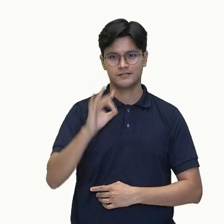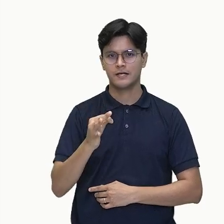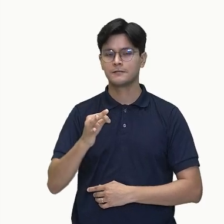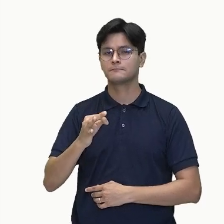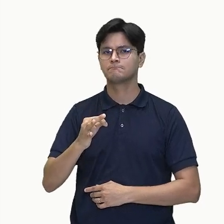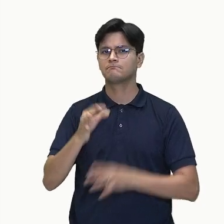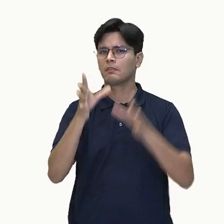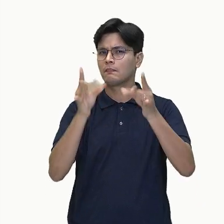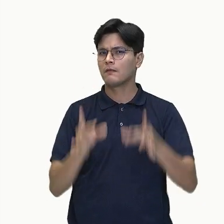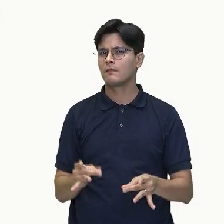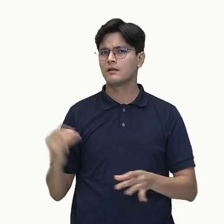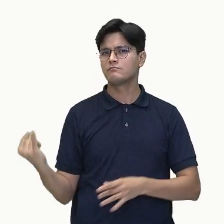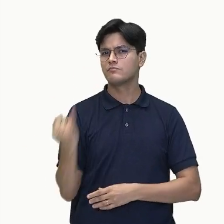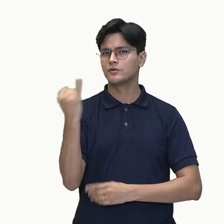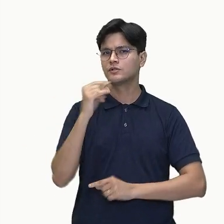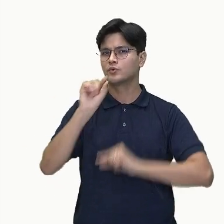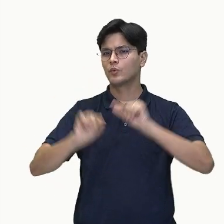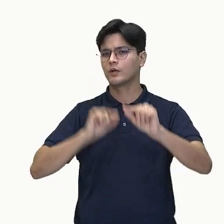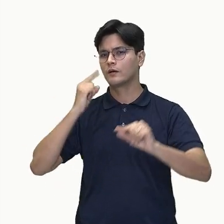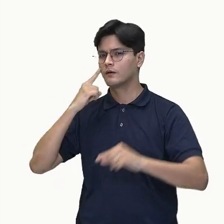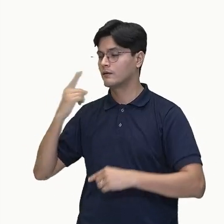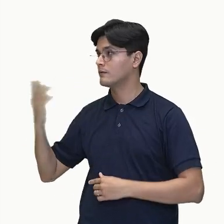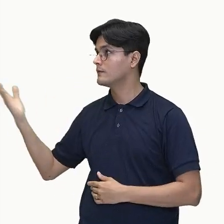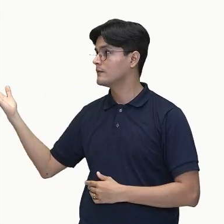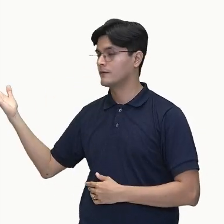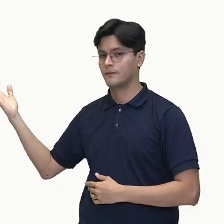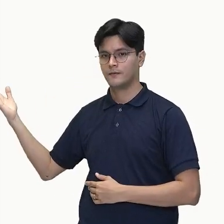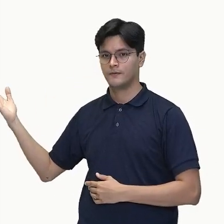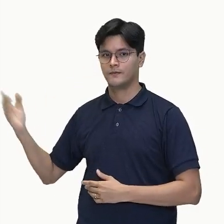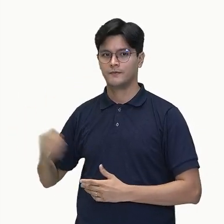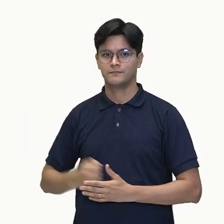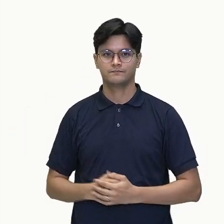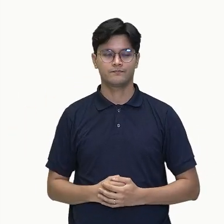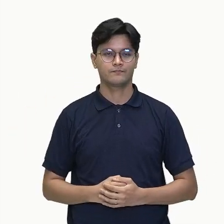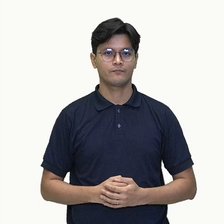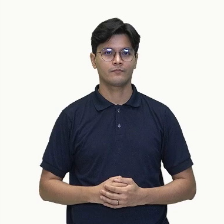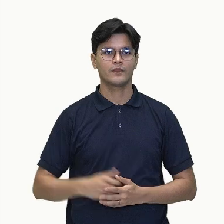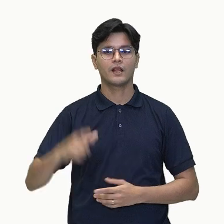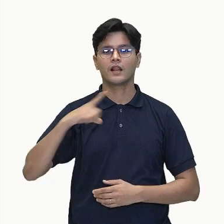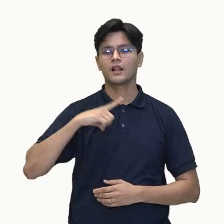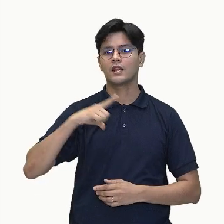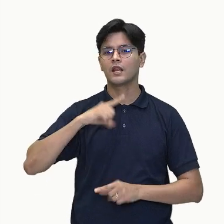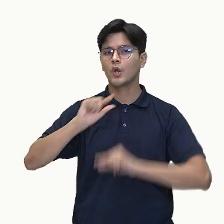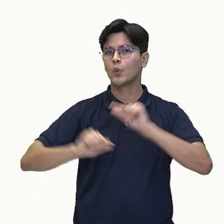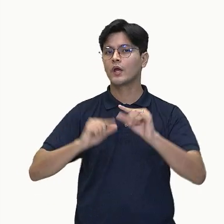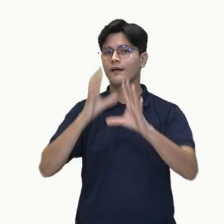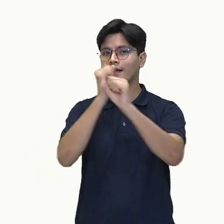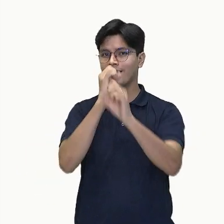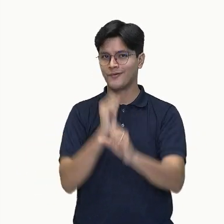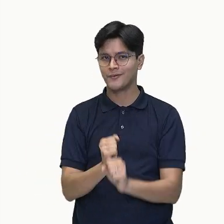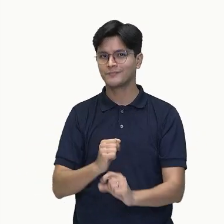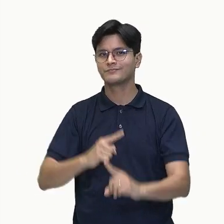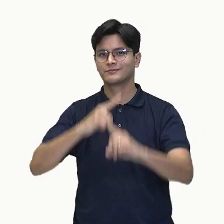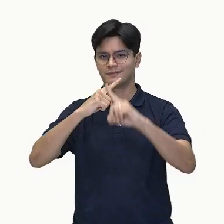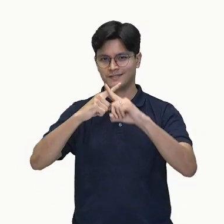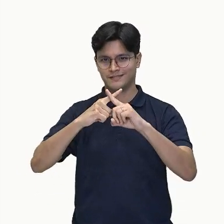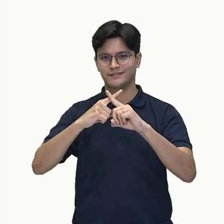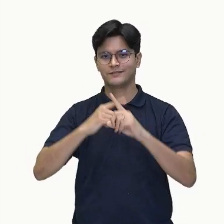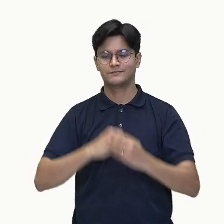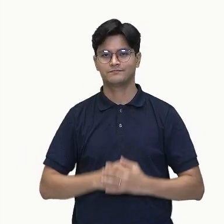aqui, pessoal. Reparem que nós temos aqui, no caso, um produto entre 2 fatores. Um deles é